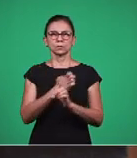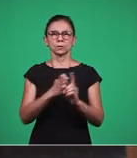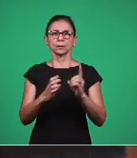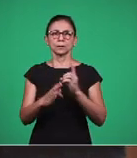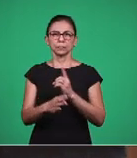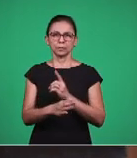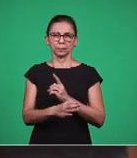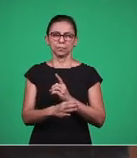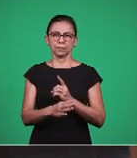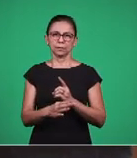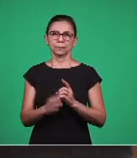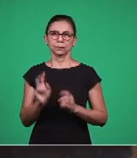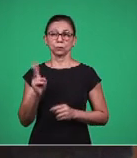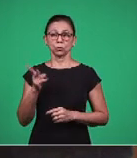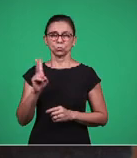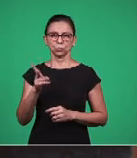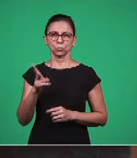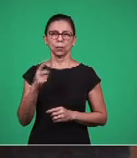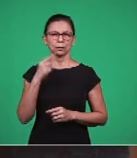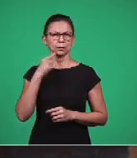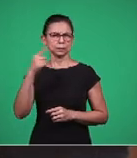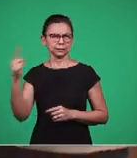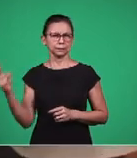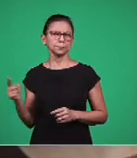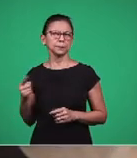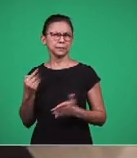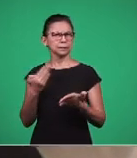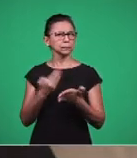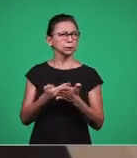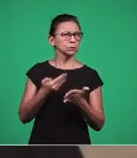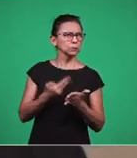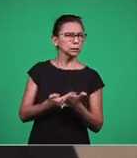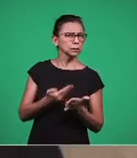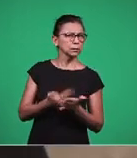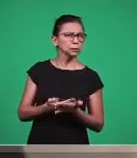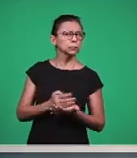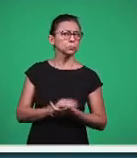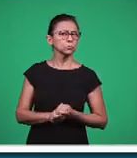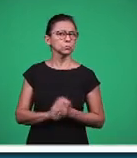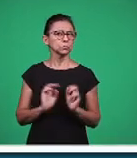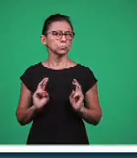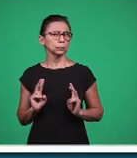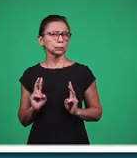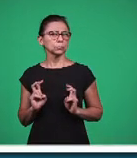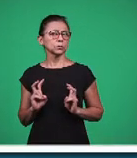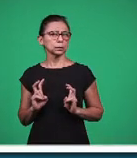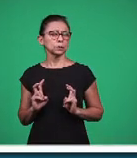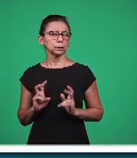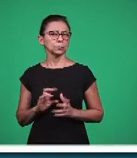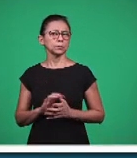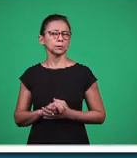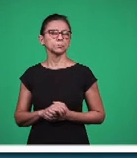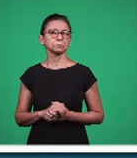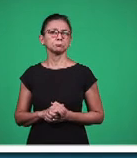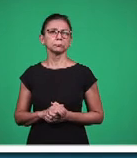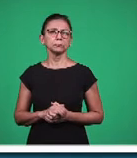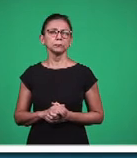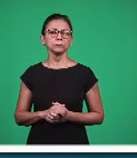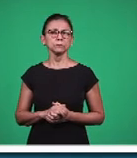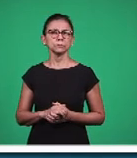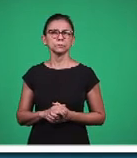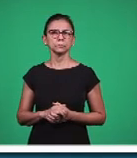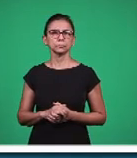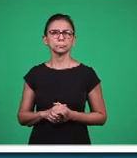que durante a semana os irmãos possam estar estudando o tema. Aqui está, então, a terceira